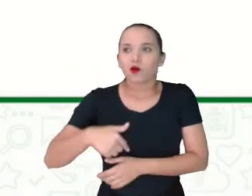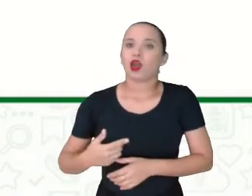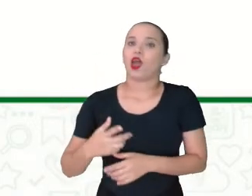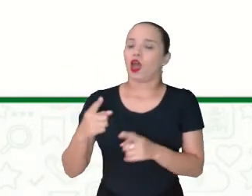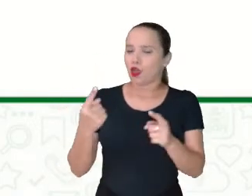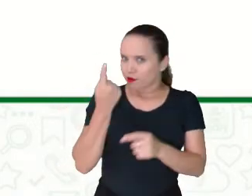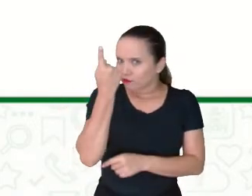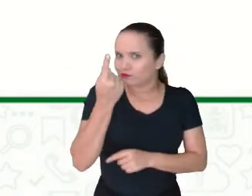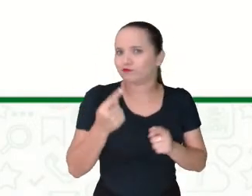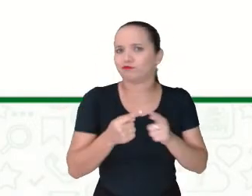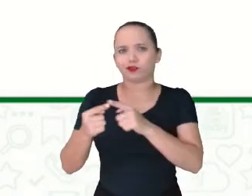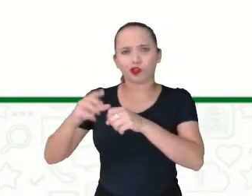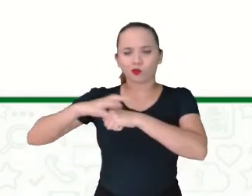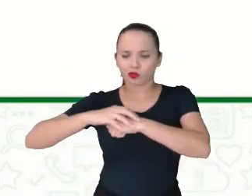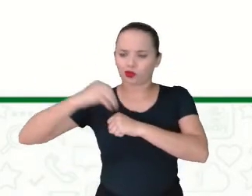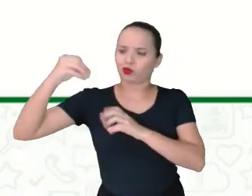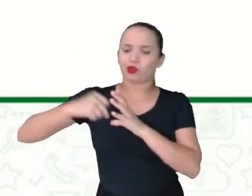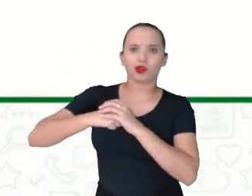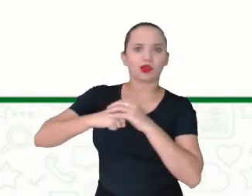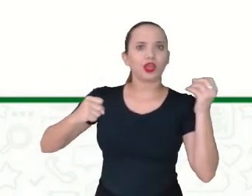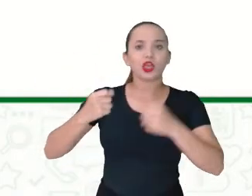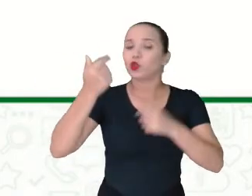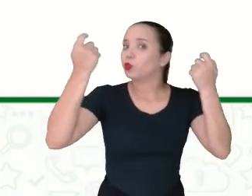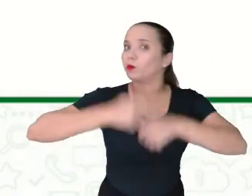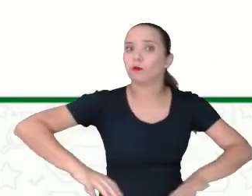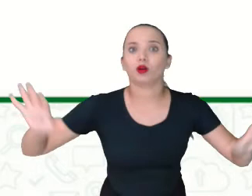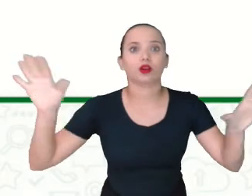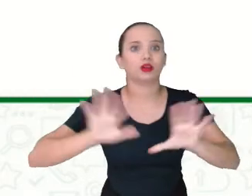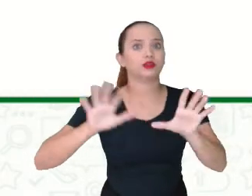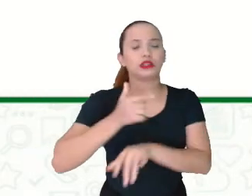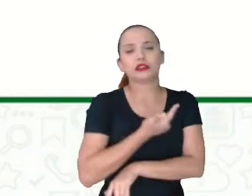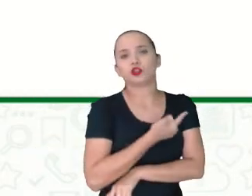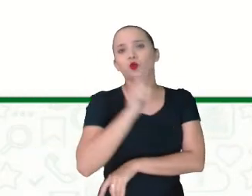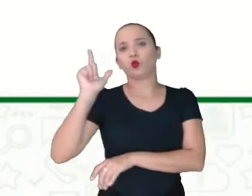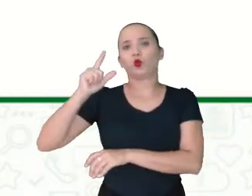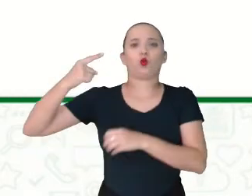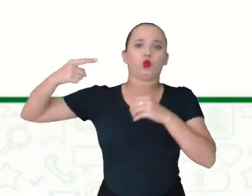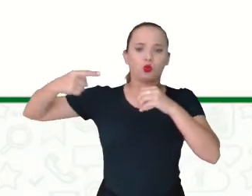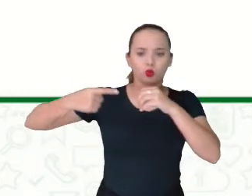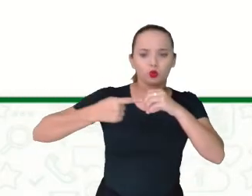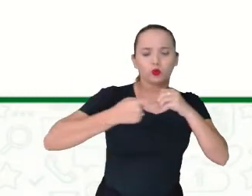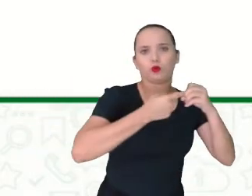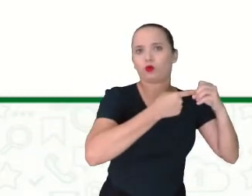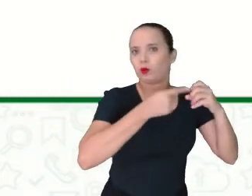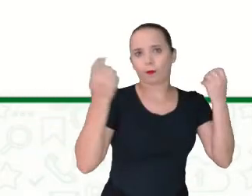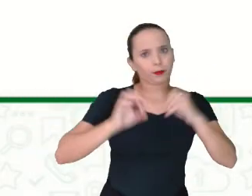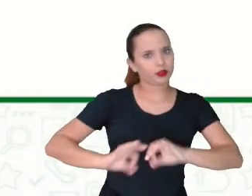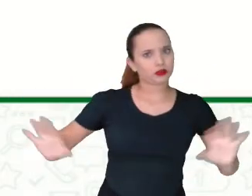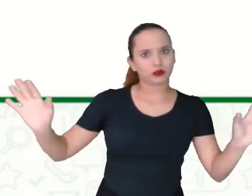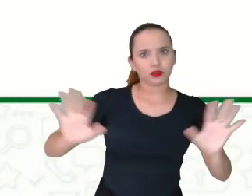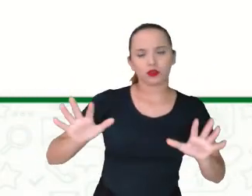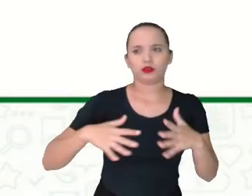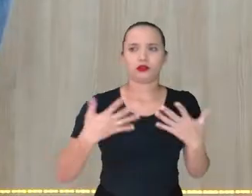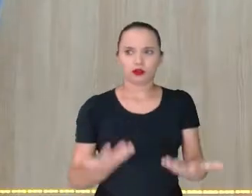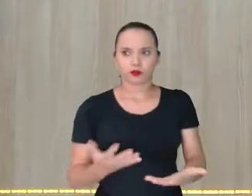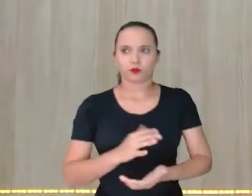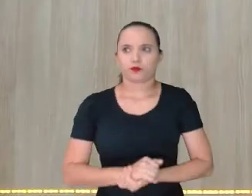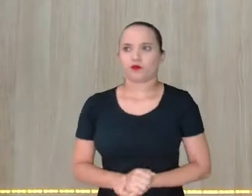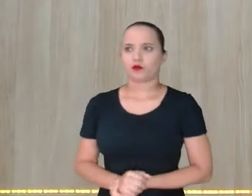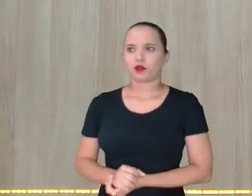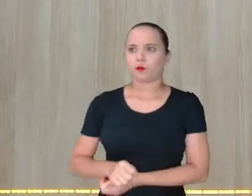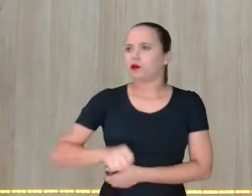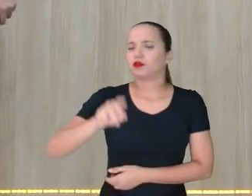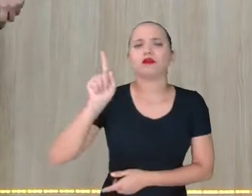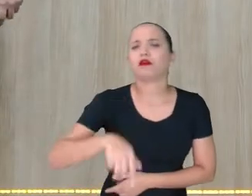de reprodução assexuada, não precisa de outro genitor, só de um mesmo, que é a planta mãe, tá? Quem é desse jeito,